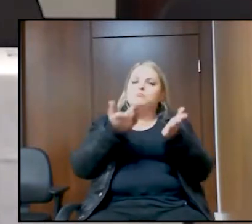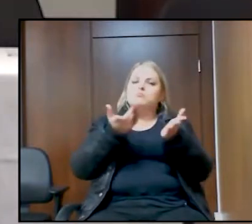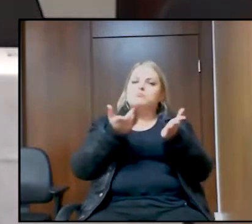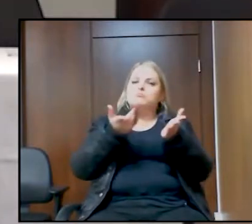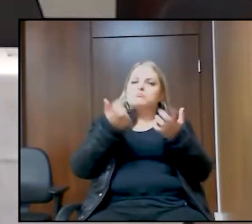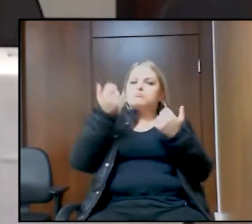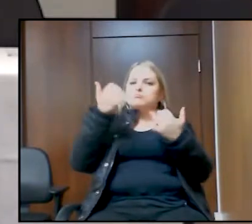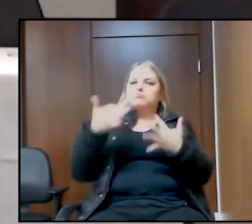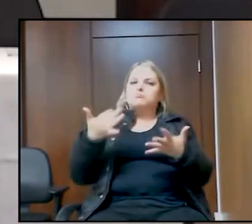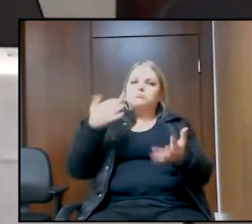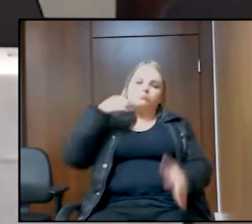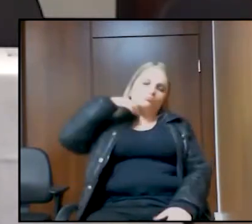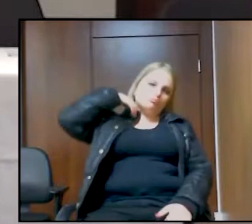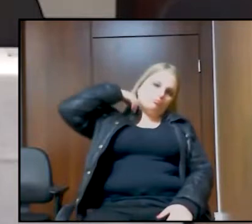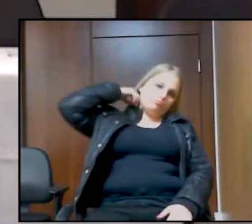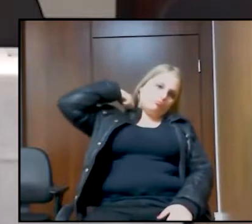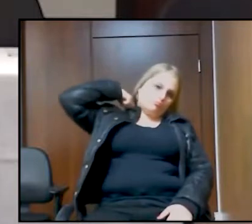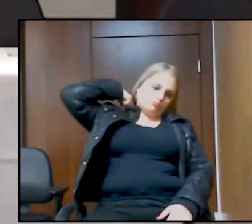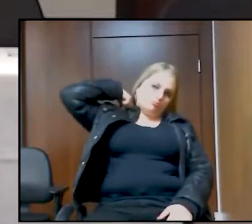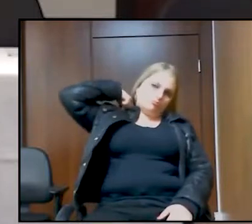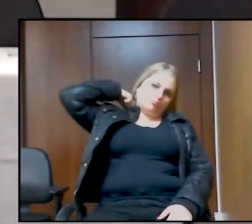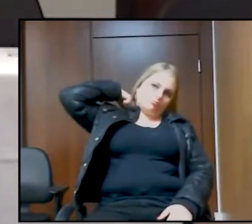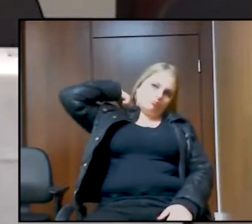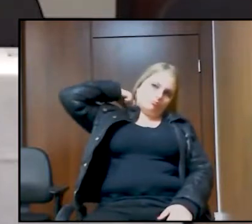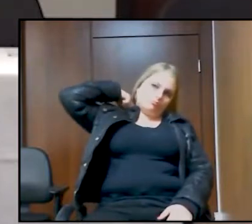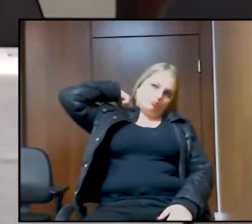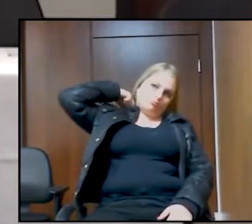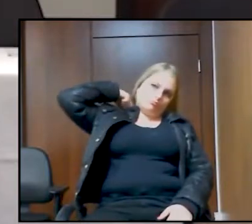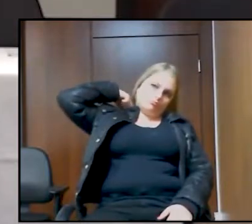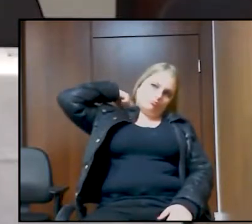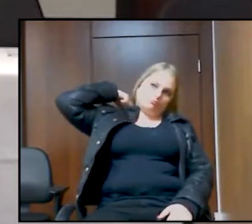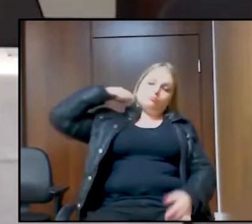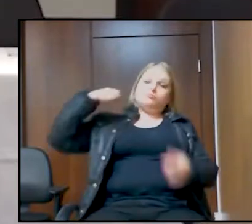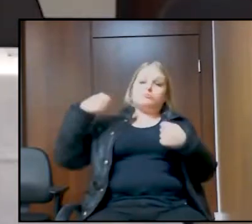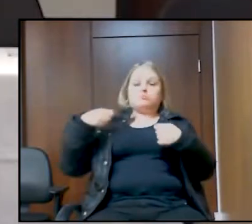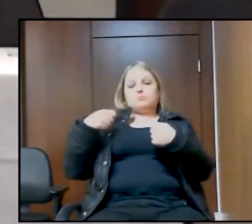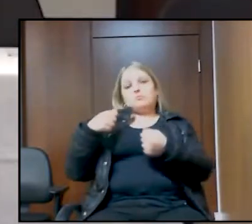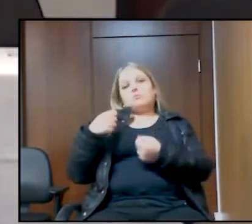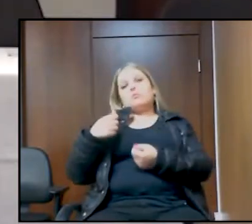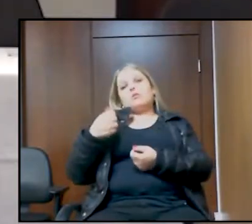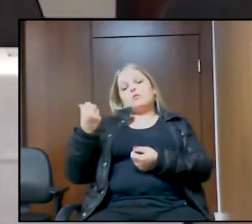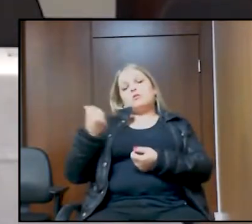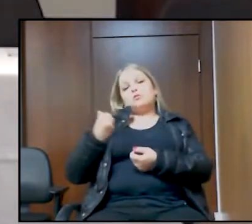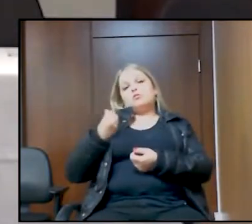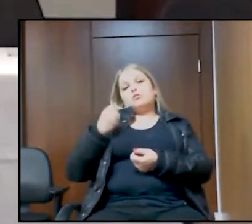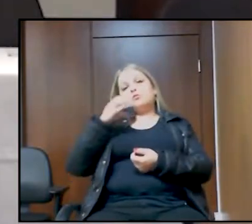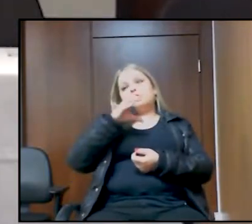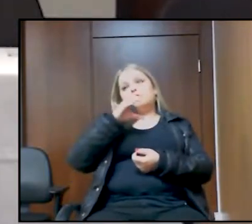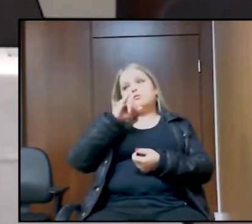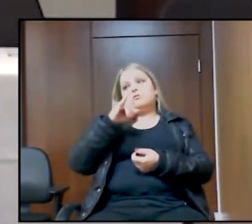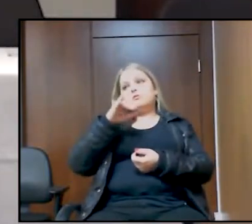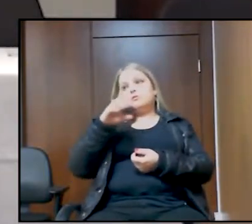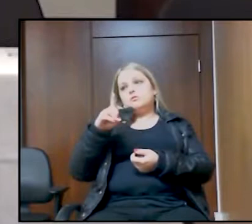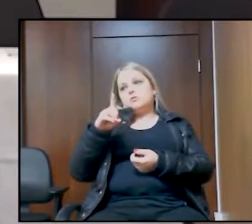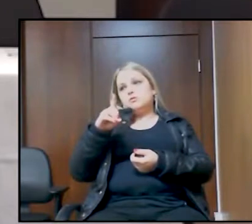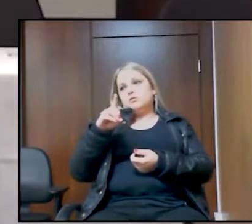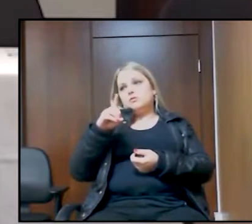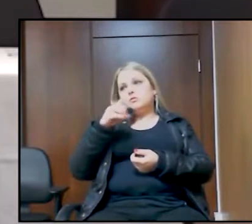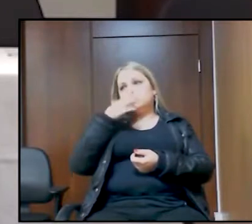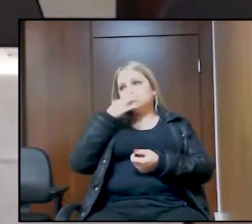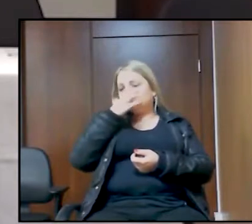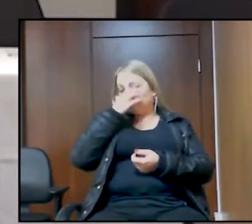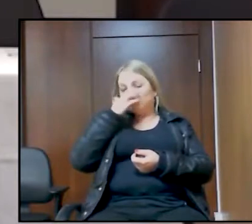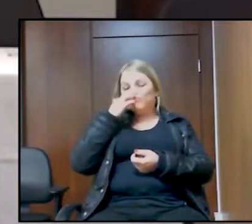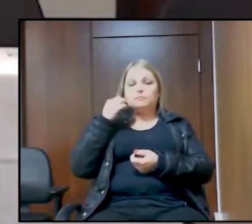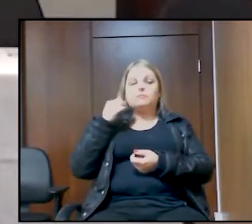Né? E aí ainda tem que ter o número do CID, né? Que é a Classificação Internacional de Doenças e Deficiências.